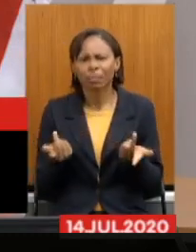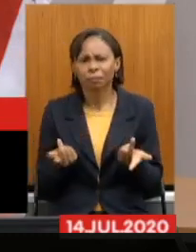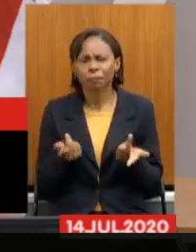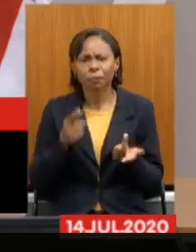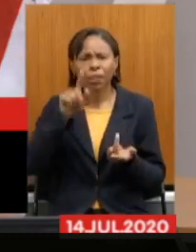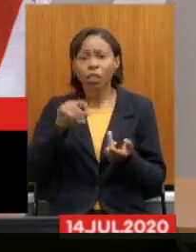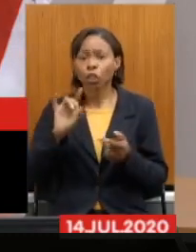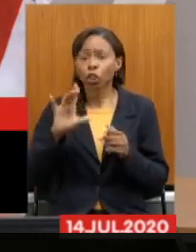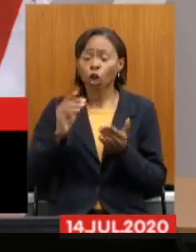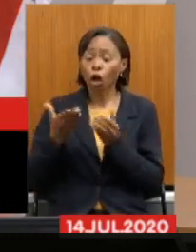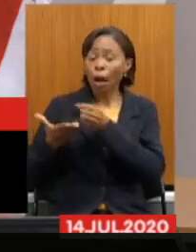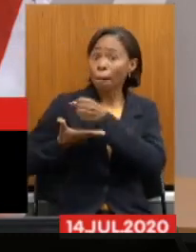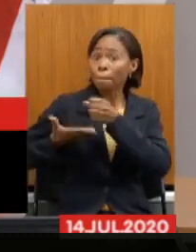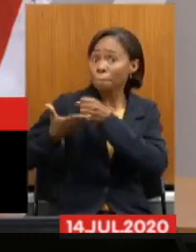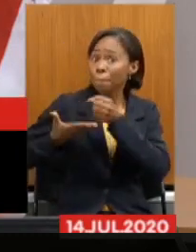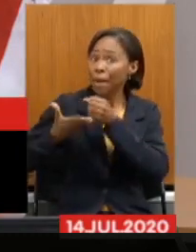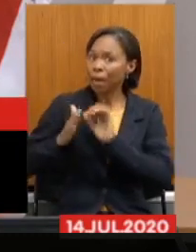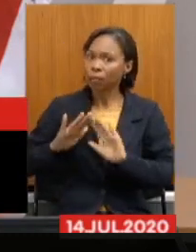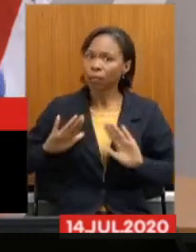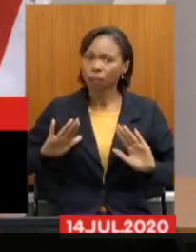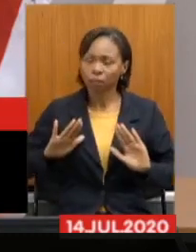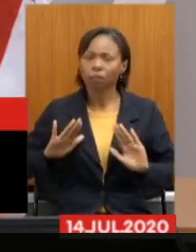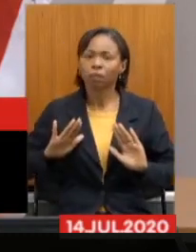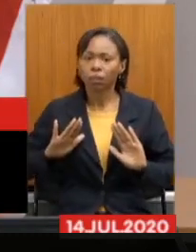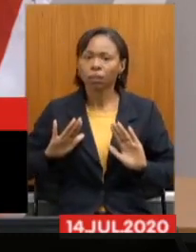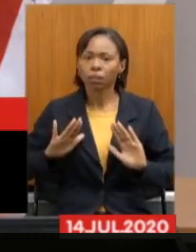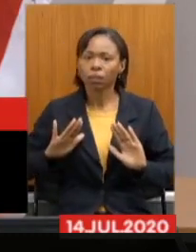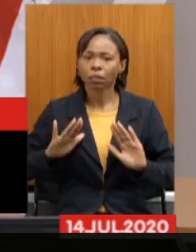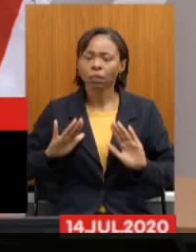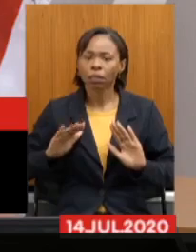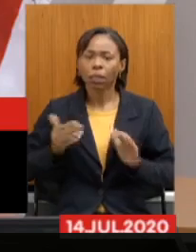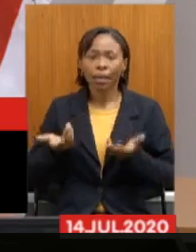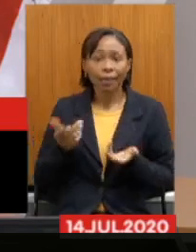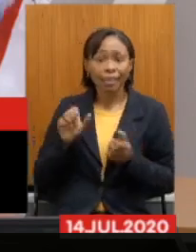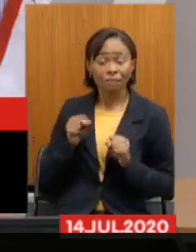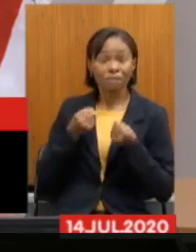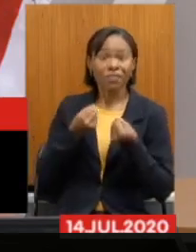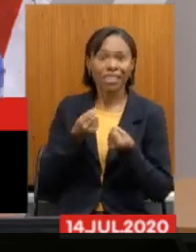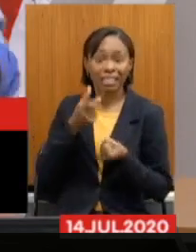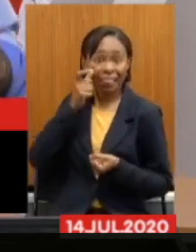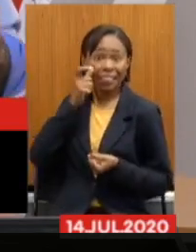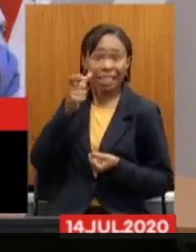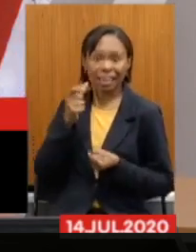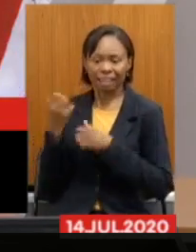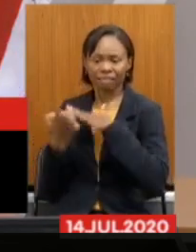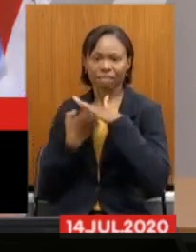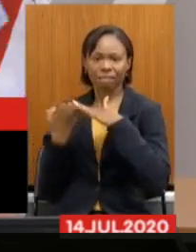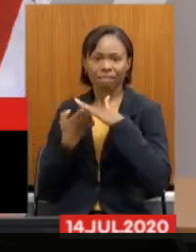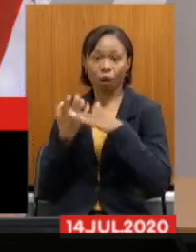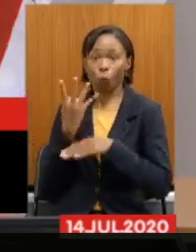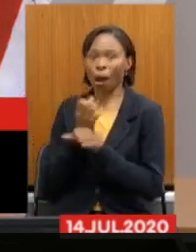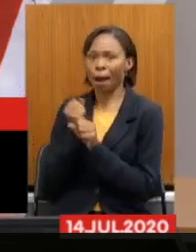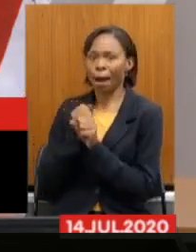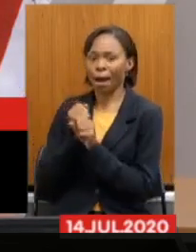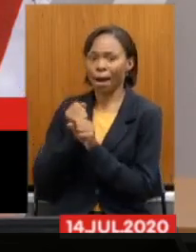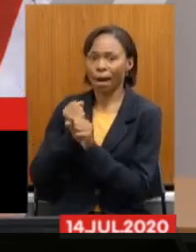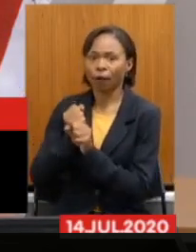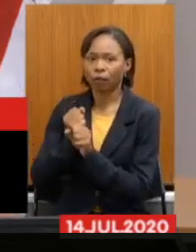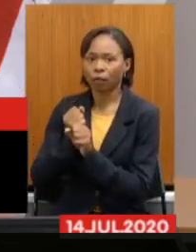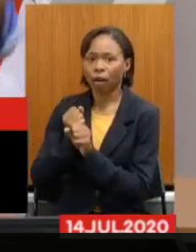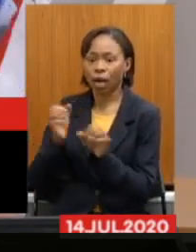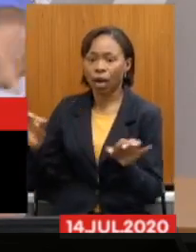palácio. Vai ficar lá por 4 anos, defendendo o interesse dos empresários. Assim que passar os 4 anos, haverá um novo